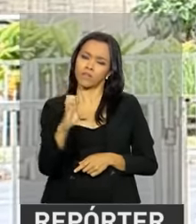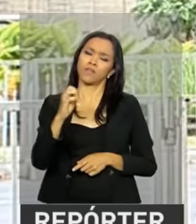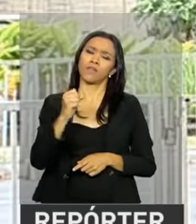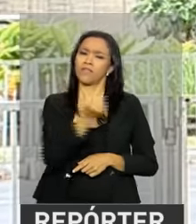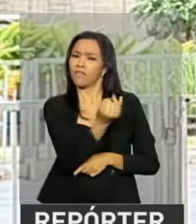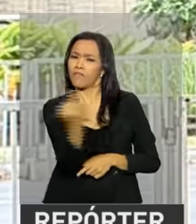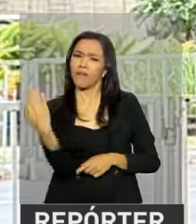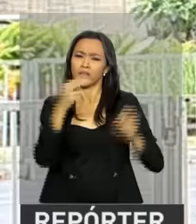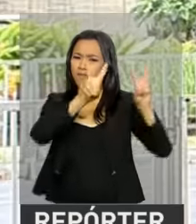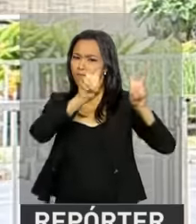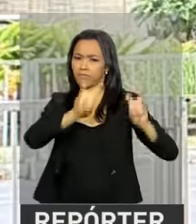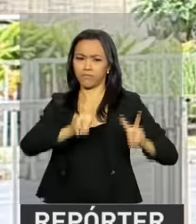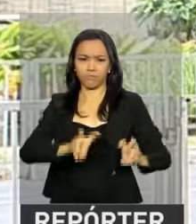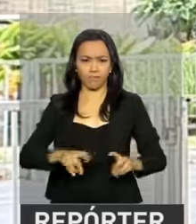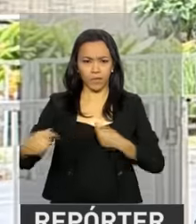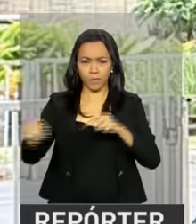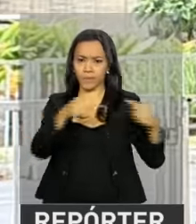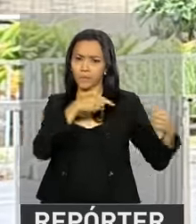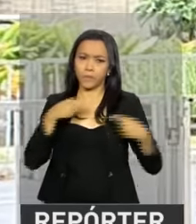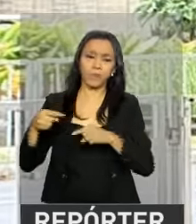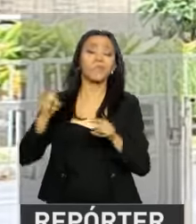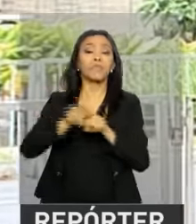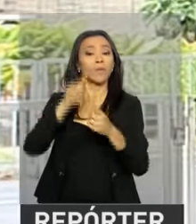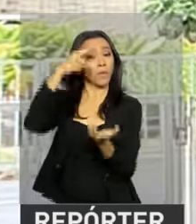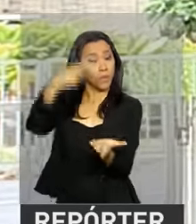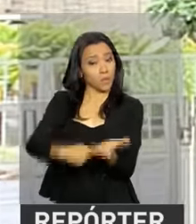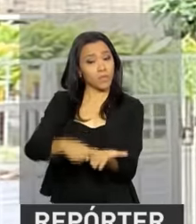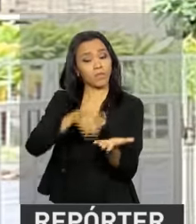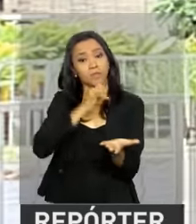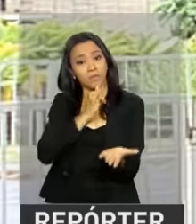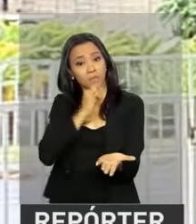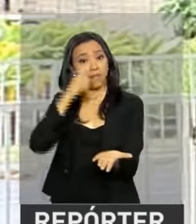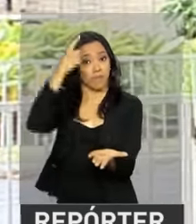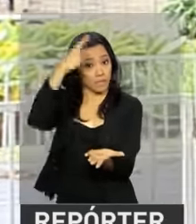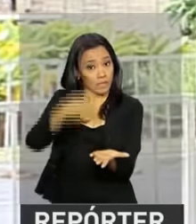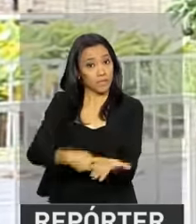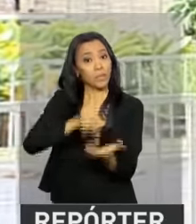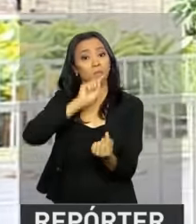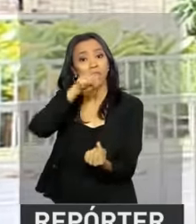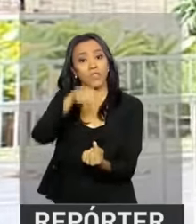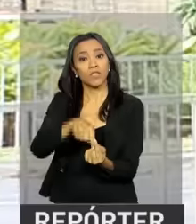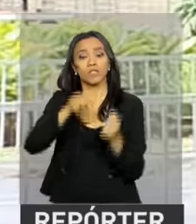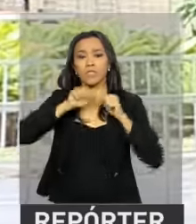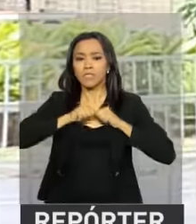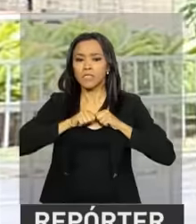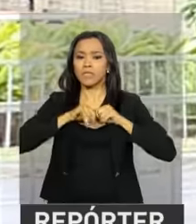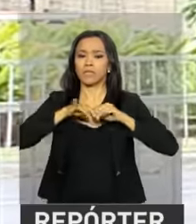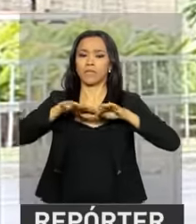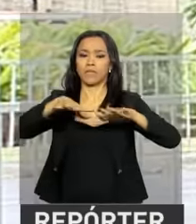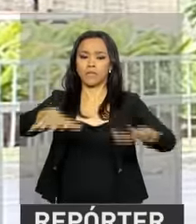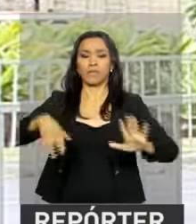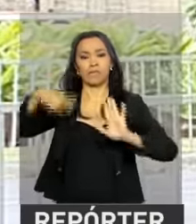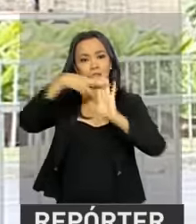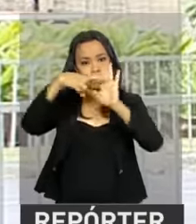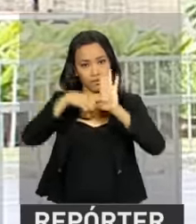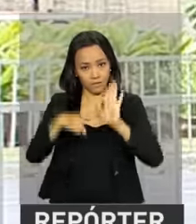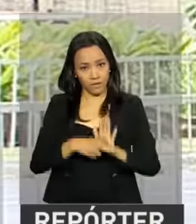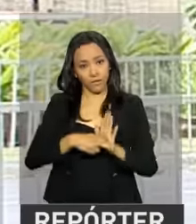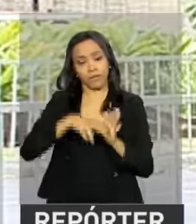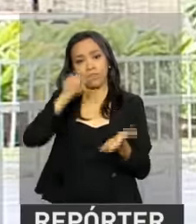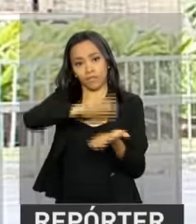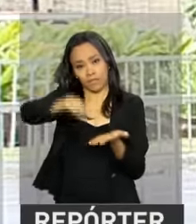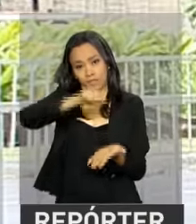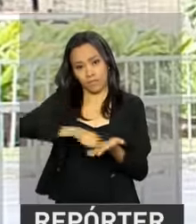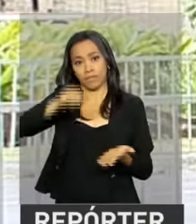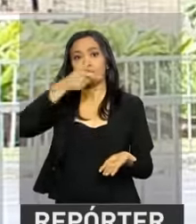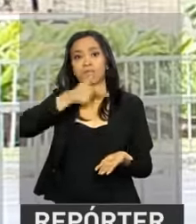também alguns acordos foram feitos como o acordo da expansão do ortográfico da língua portuguesa também